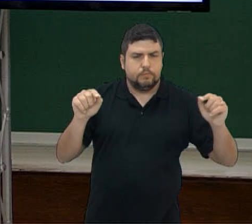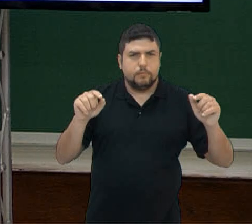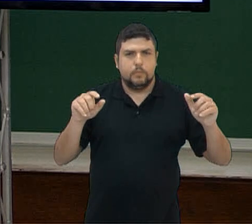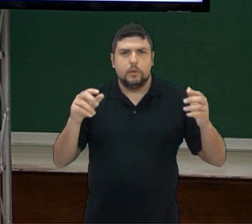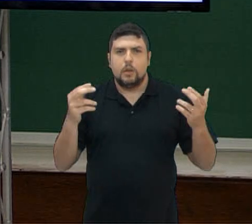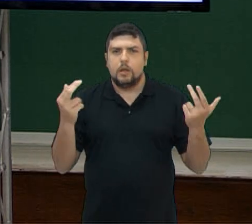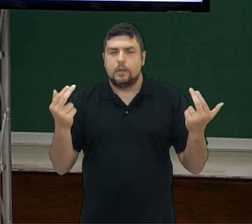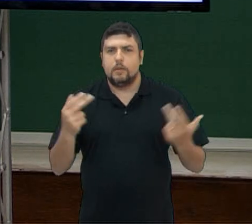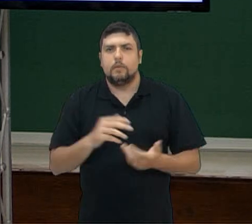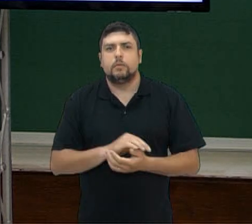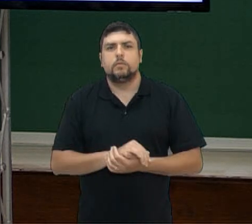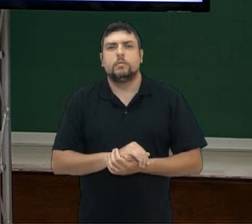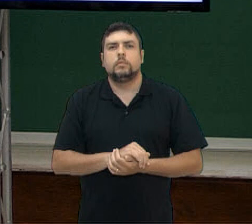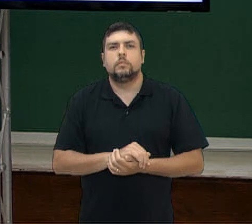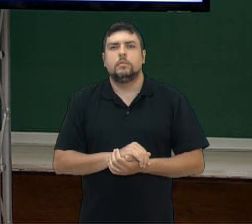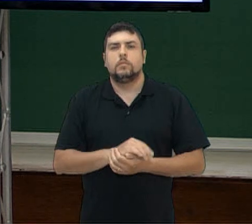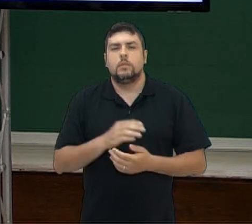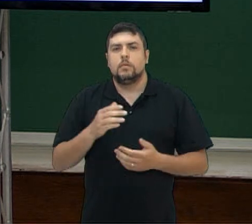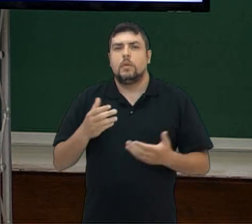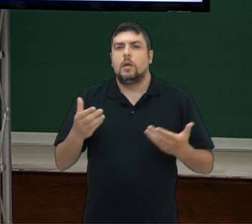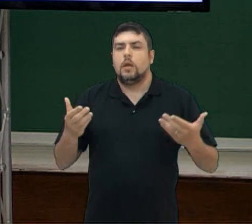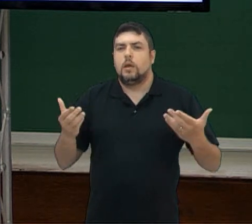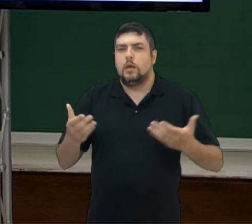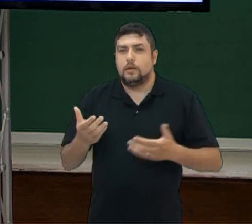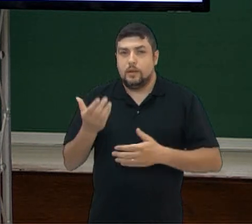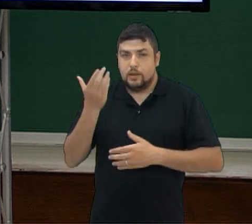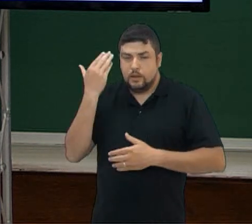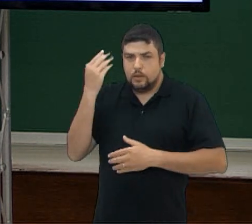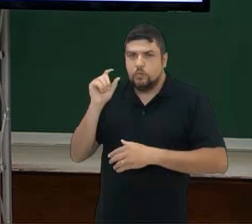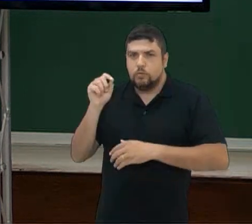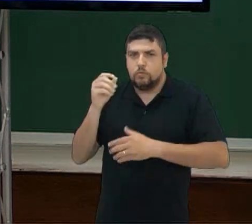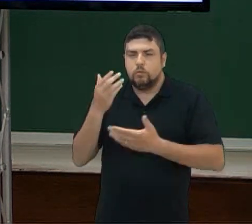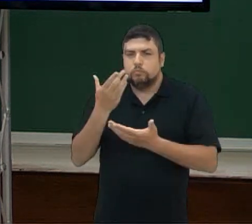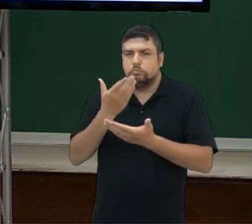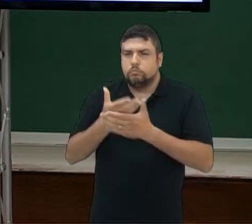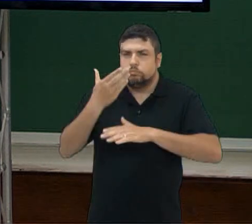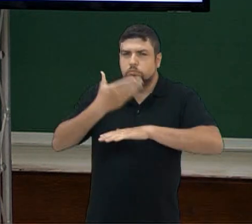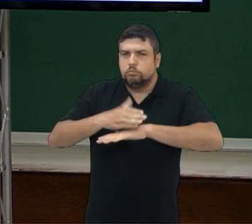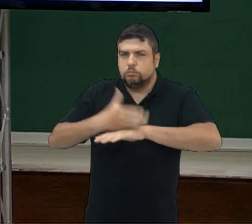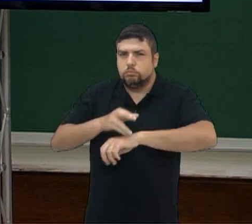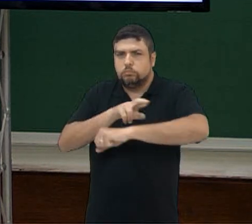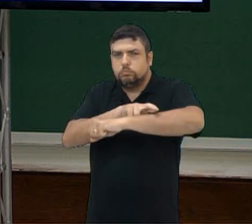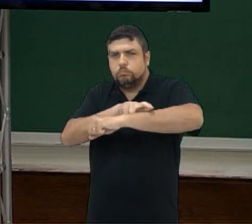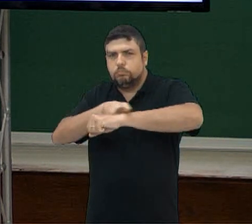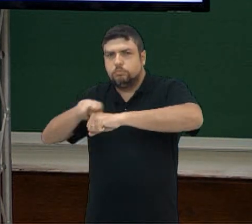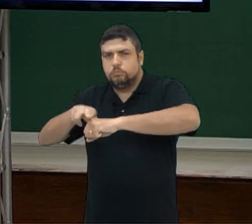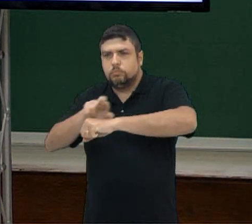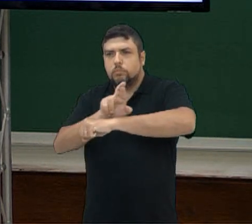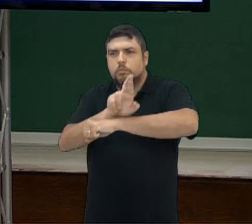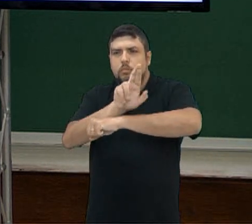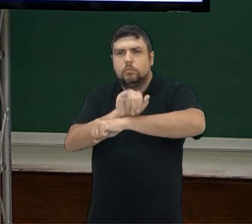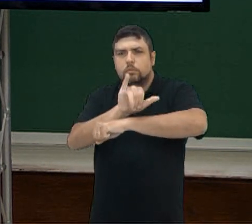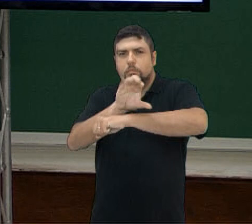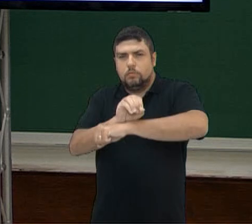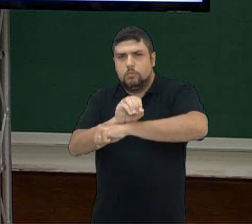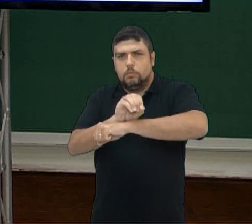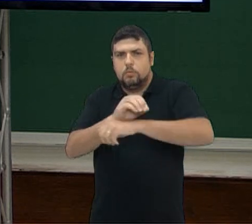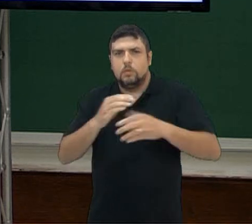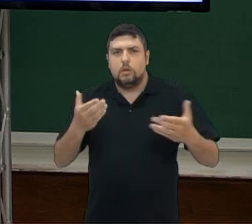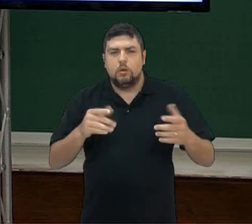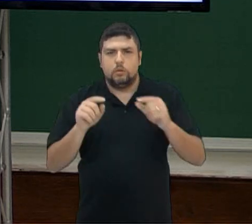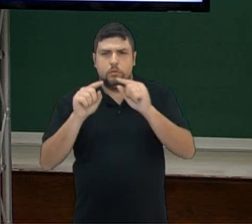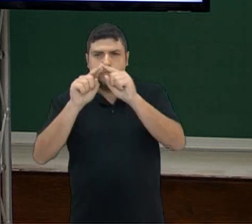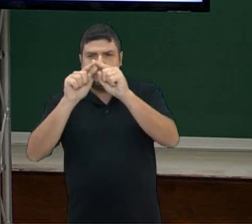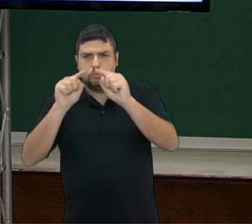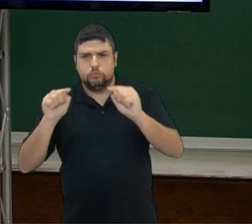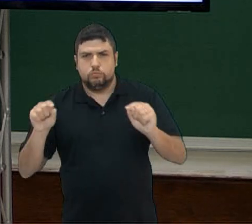proporcional ao raio. Esse é o lado. Vejam, observe o desenho aqui. Eu tenho um triângulo de